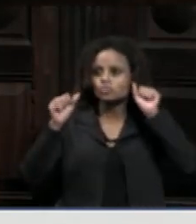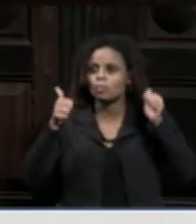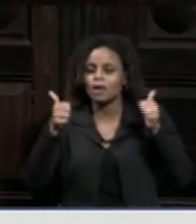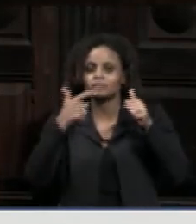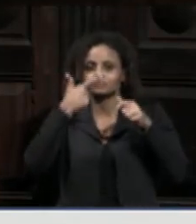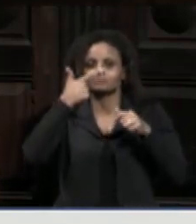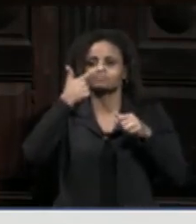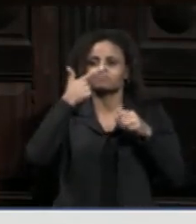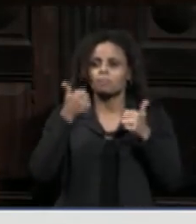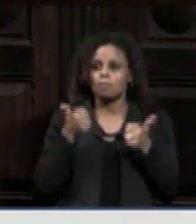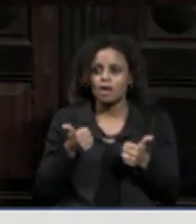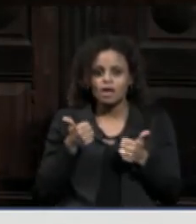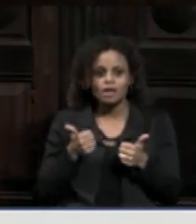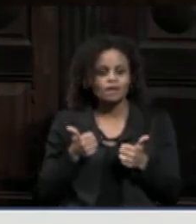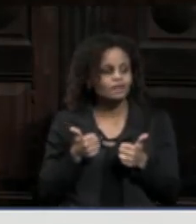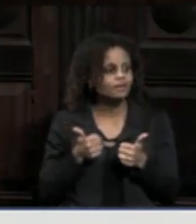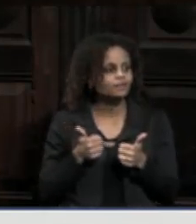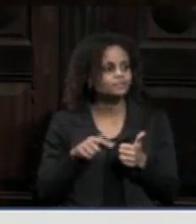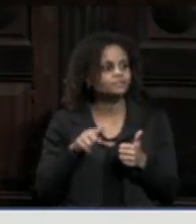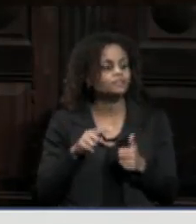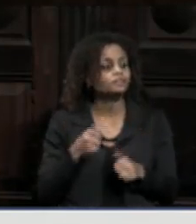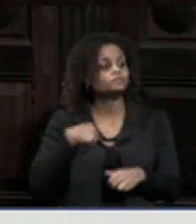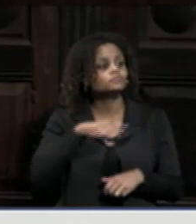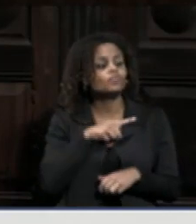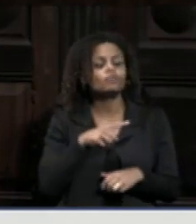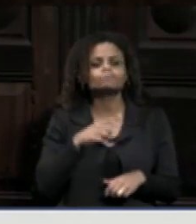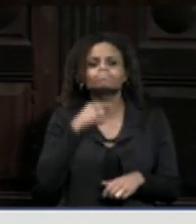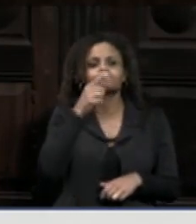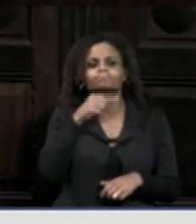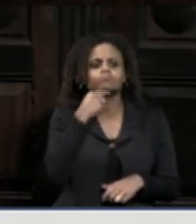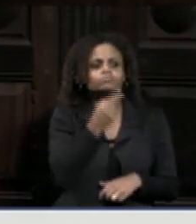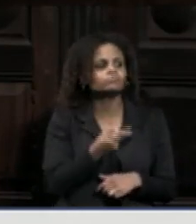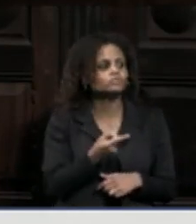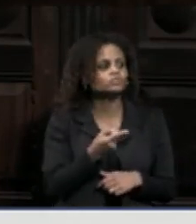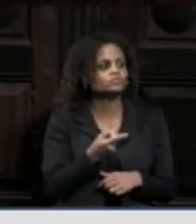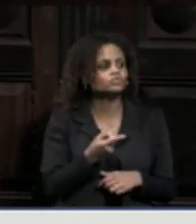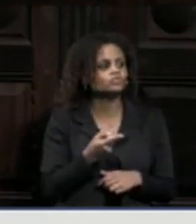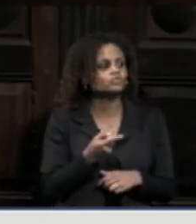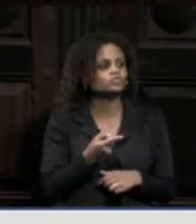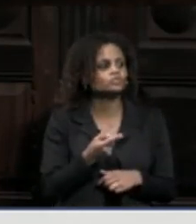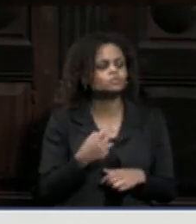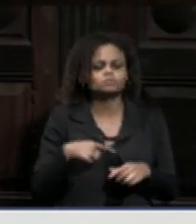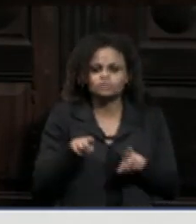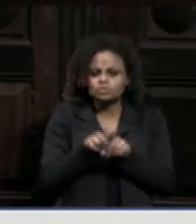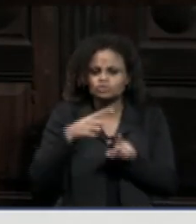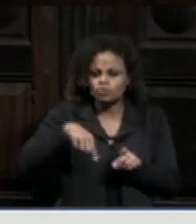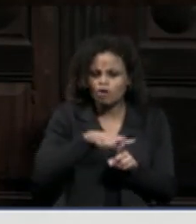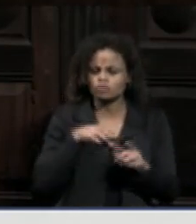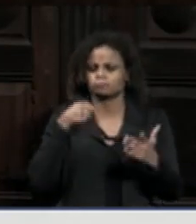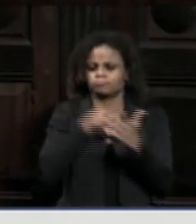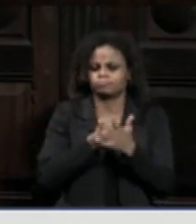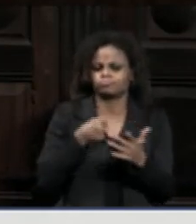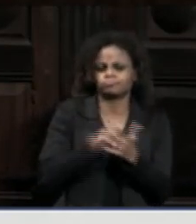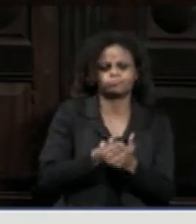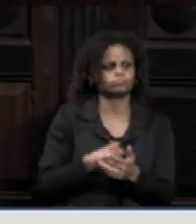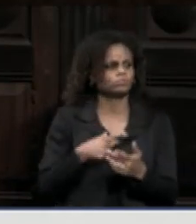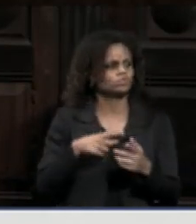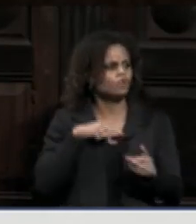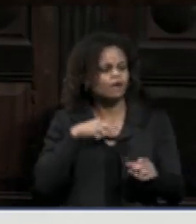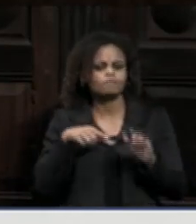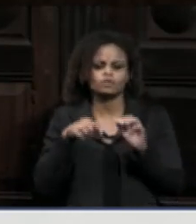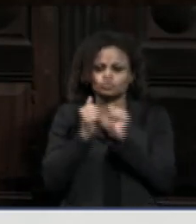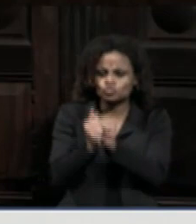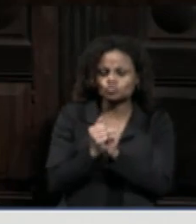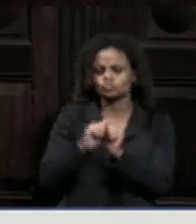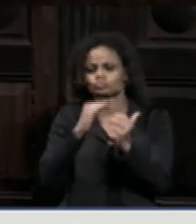diria assim, não temos condição, mesmo nós implicados na luta, implicados no debate, que acompanhamos, que estudamos,